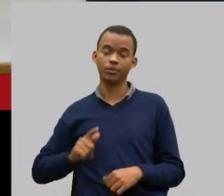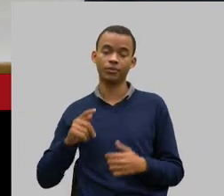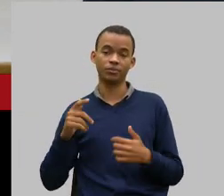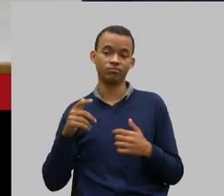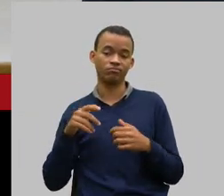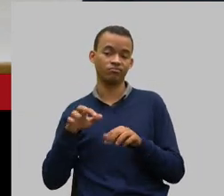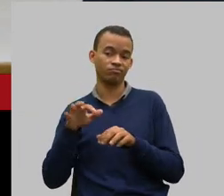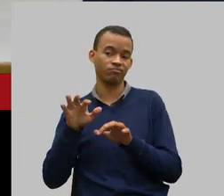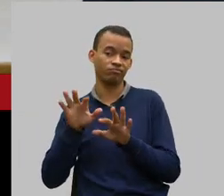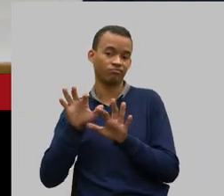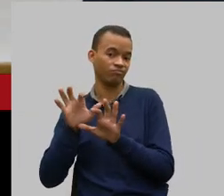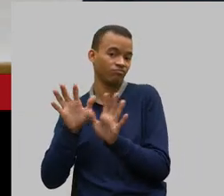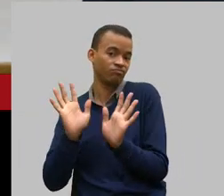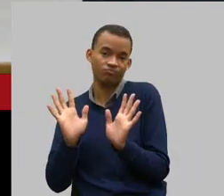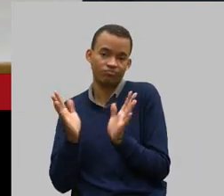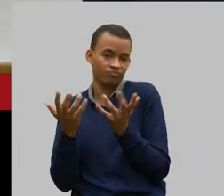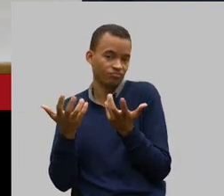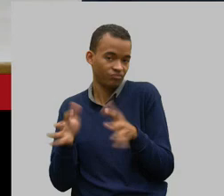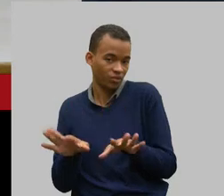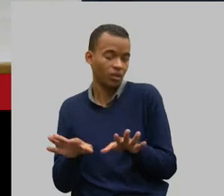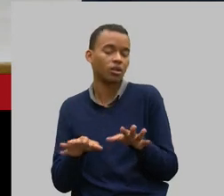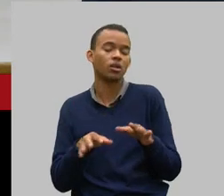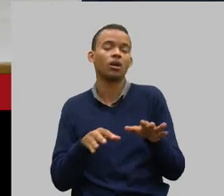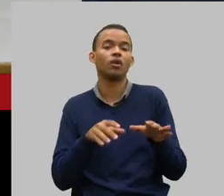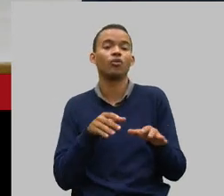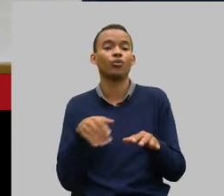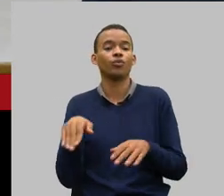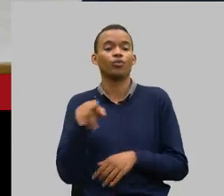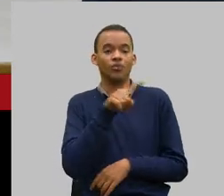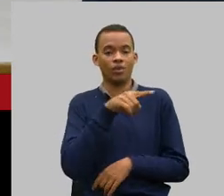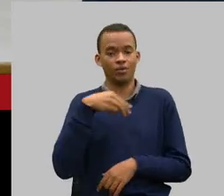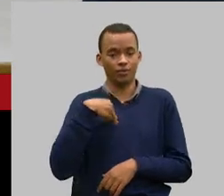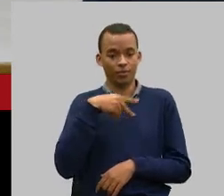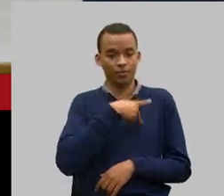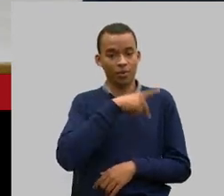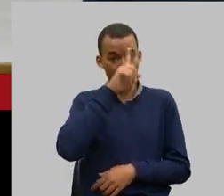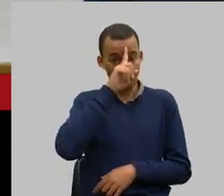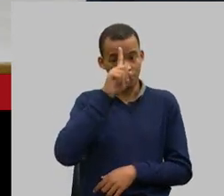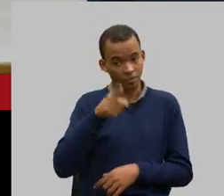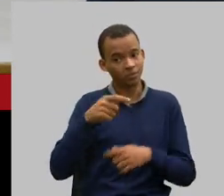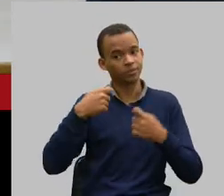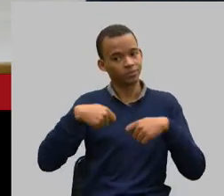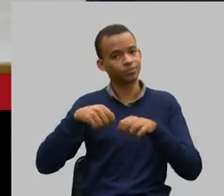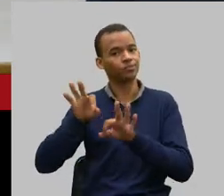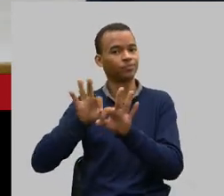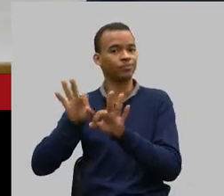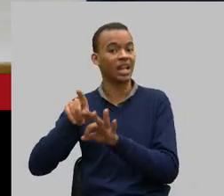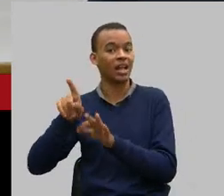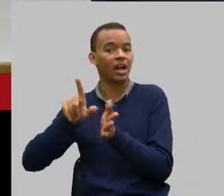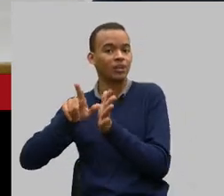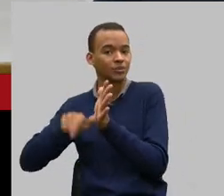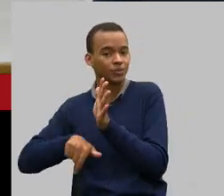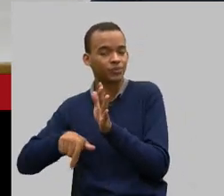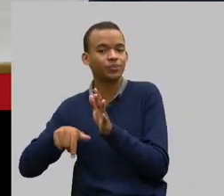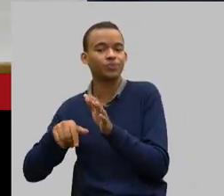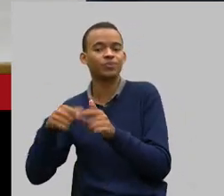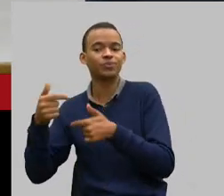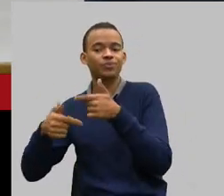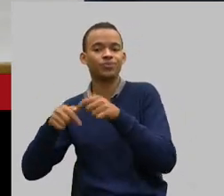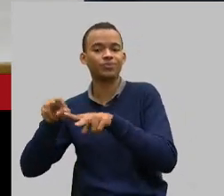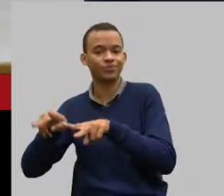o thos foi obrigado a mexer lá e isso atrasou os produtores para fazer outra